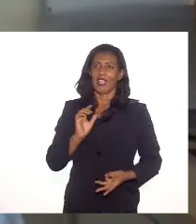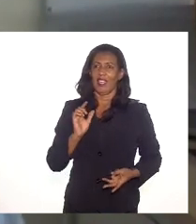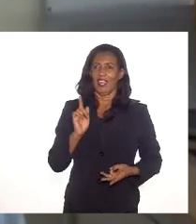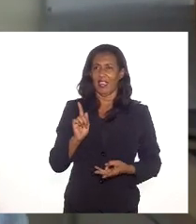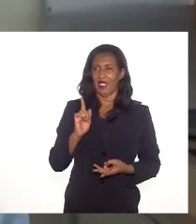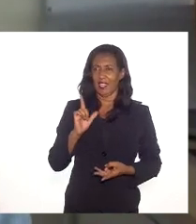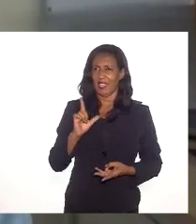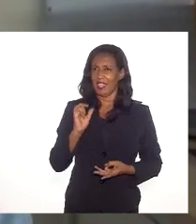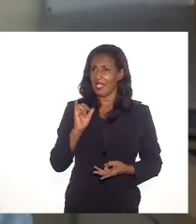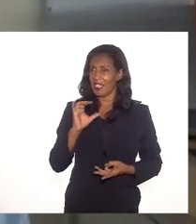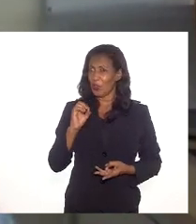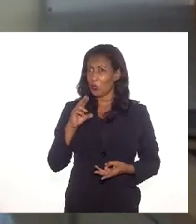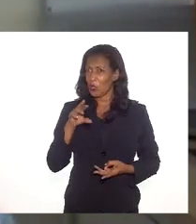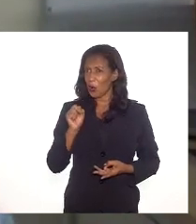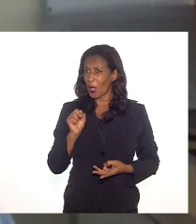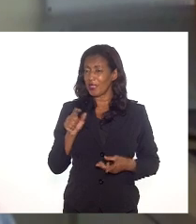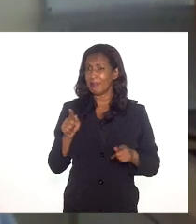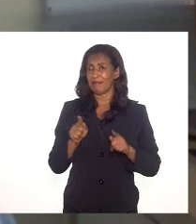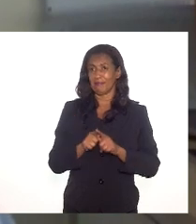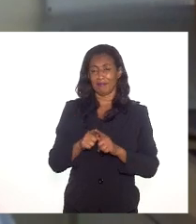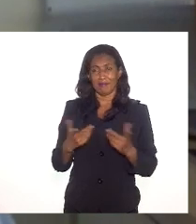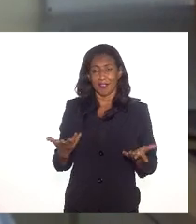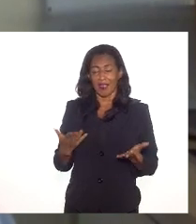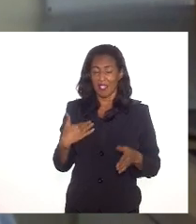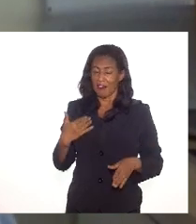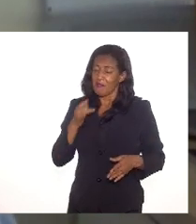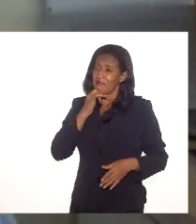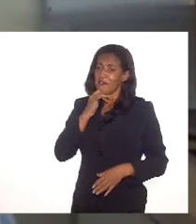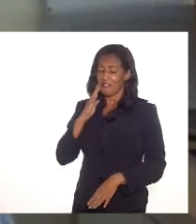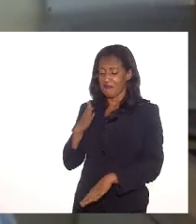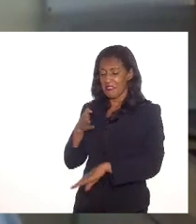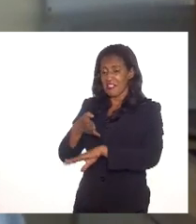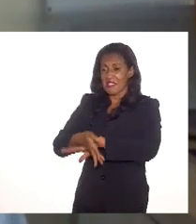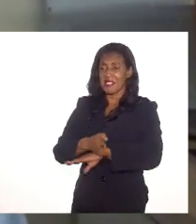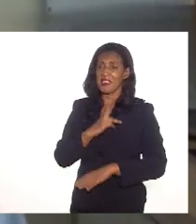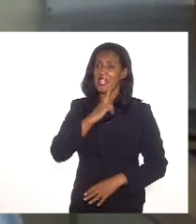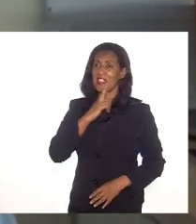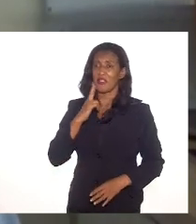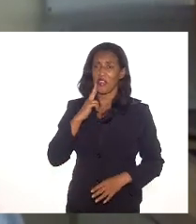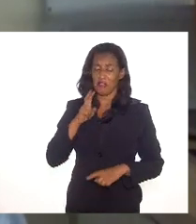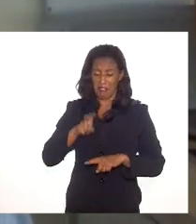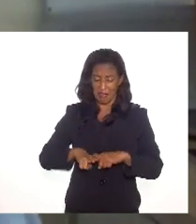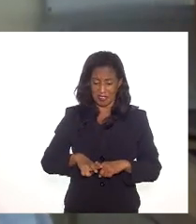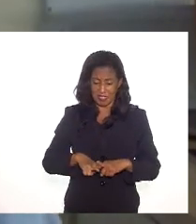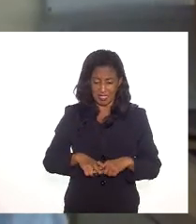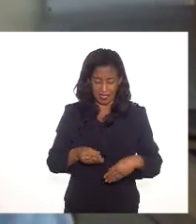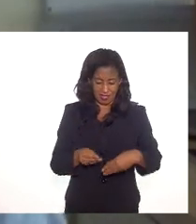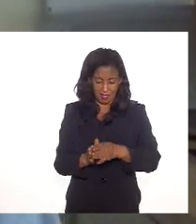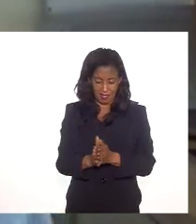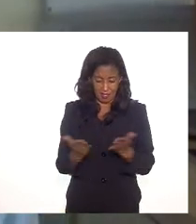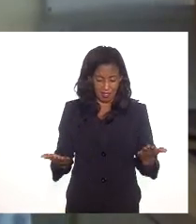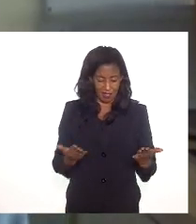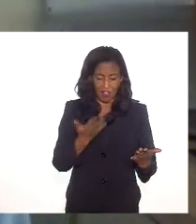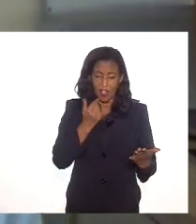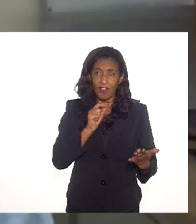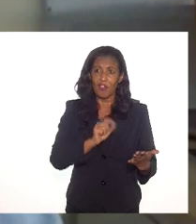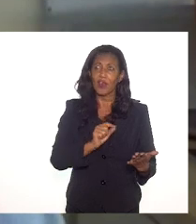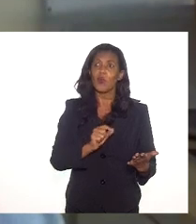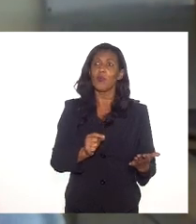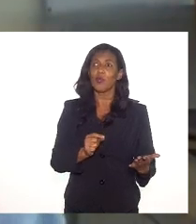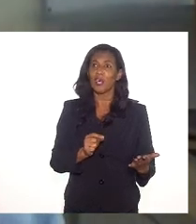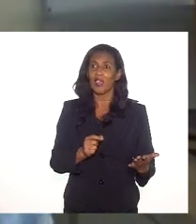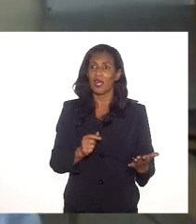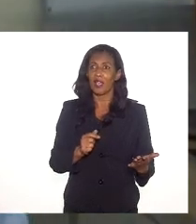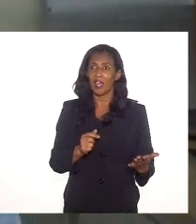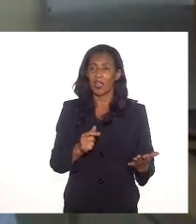mal à saúde. Pô, cara, você entrar no restaurante, faz tudo mal, você levanta do restaurante, você não tem o que comer, o que beber.